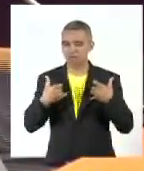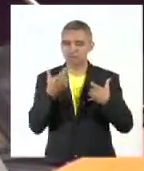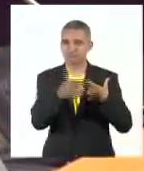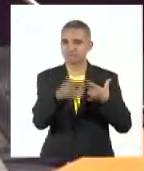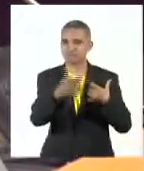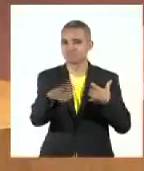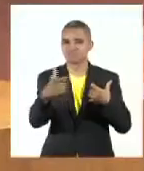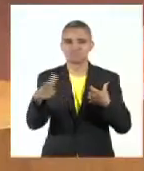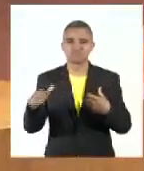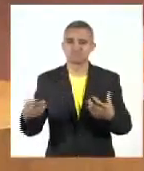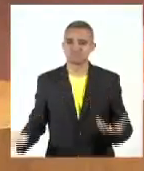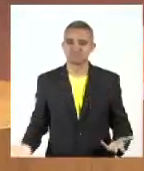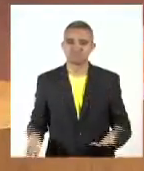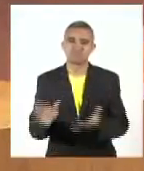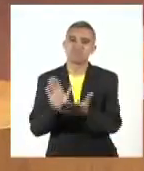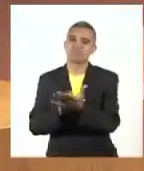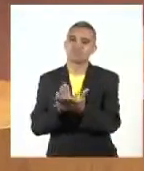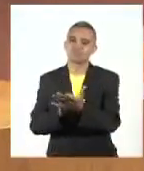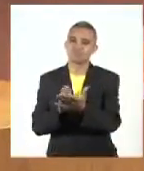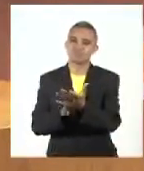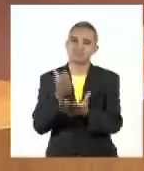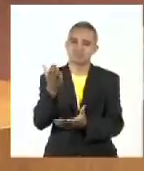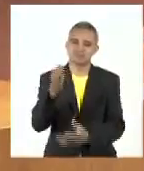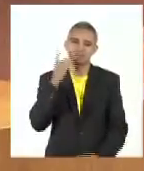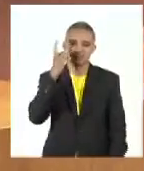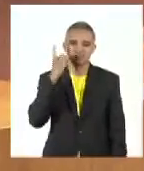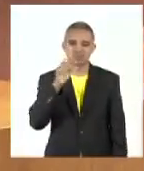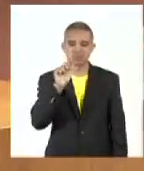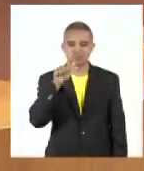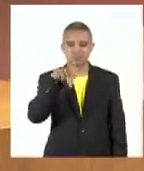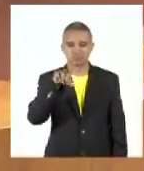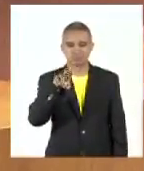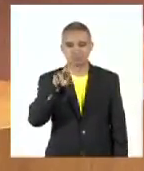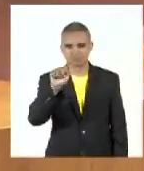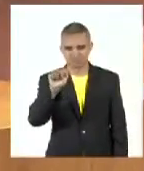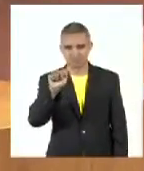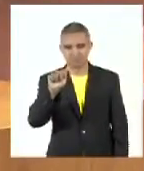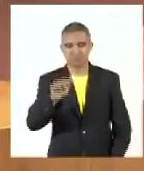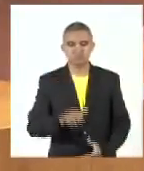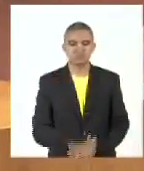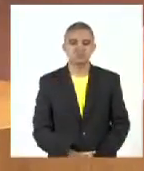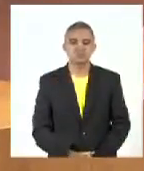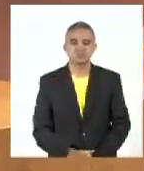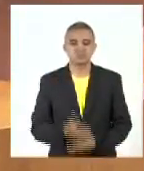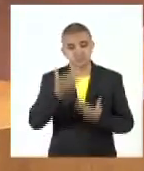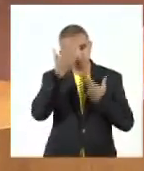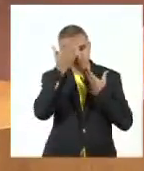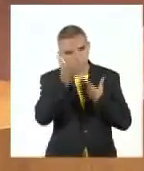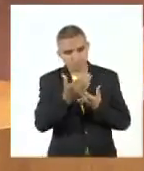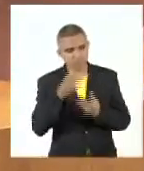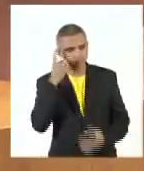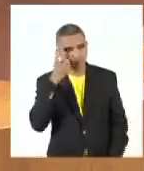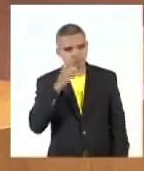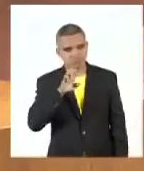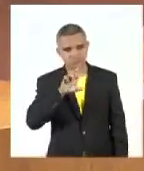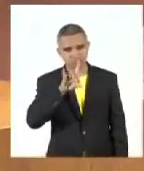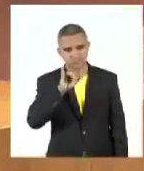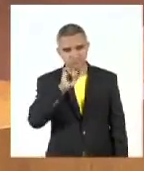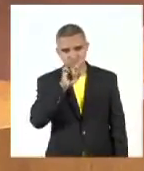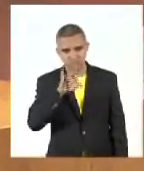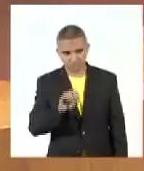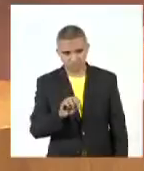André. Deputado, eu gostaria de uma parte, se possível. Obrigada, deputada Edilásio. Uma parte, deputada Adriana.